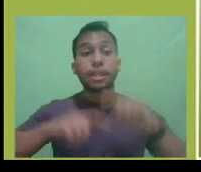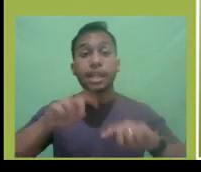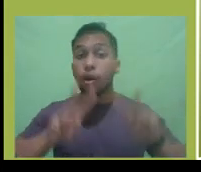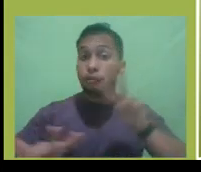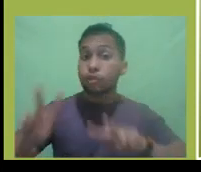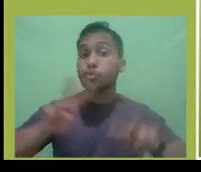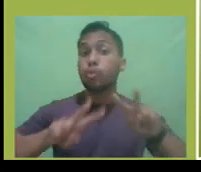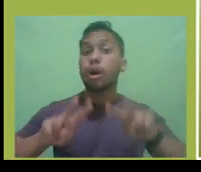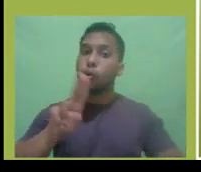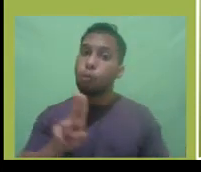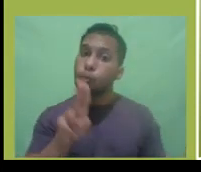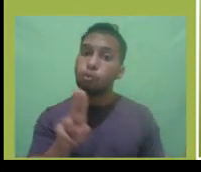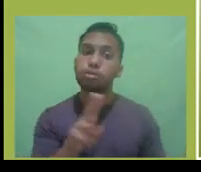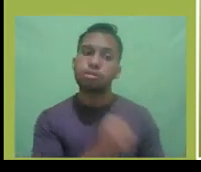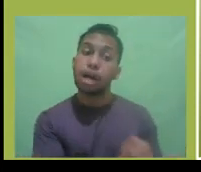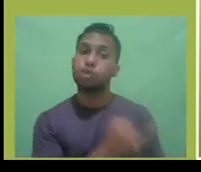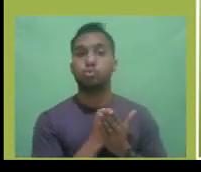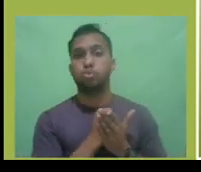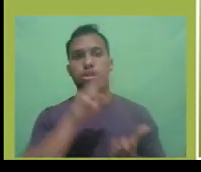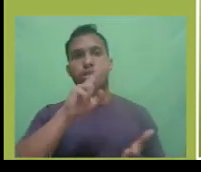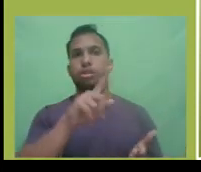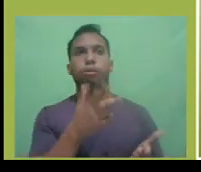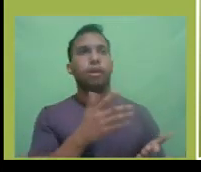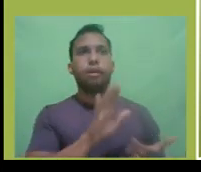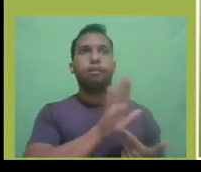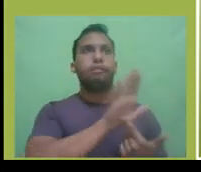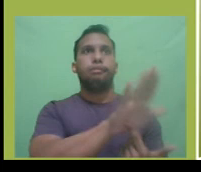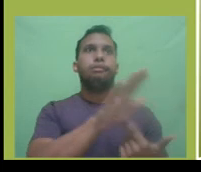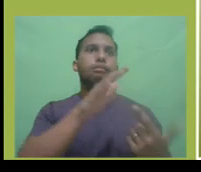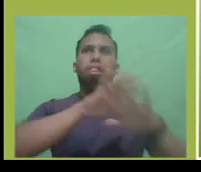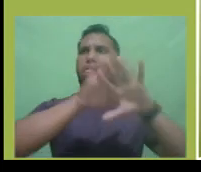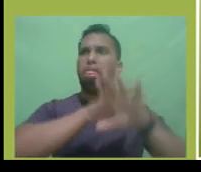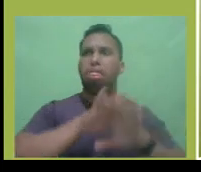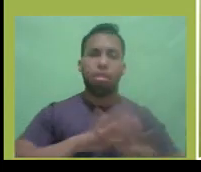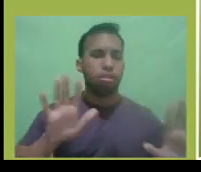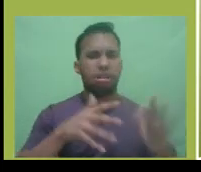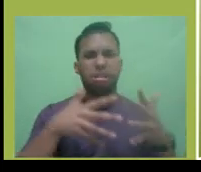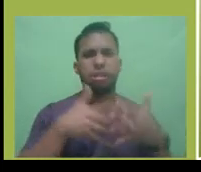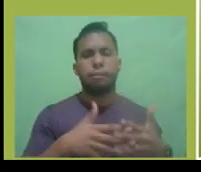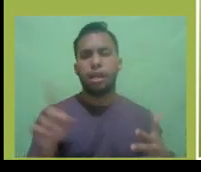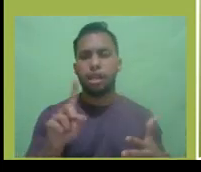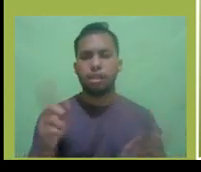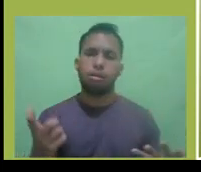da sua apresentação e estruture a sua apresentação de forma que ela tenha um raciocínio lógico, linear, abrangendo todas as etapas